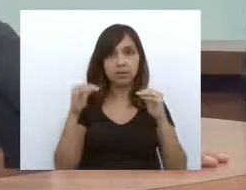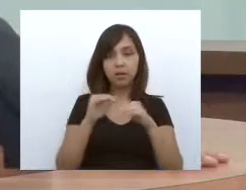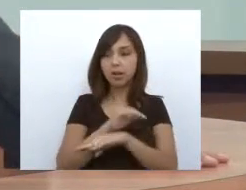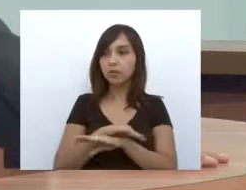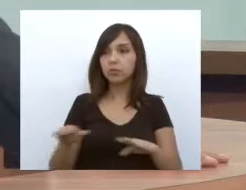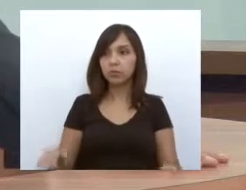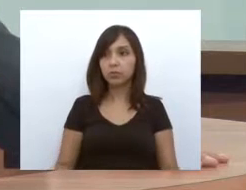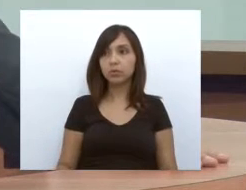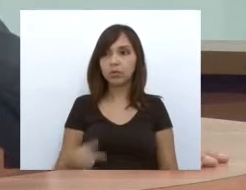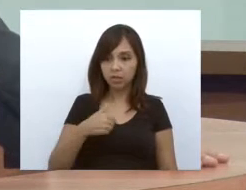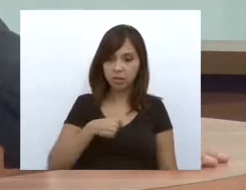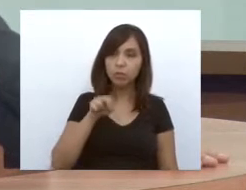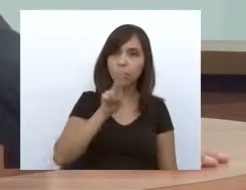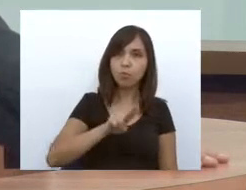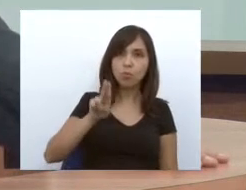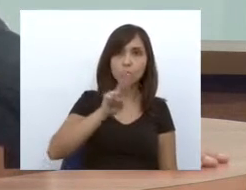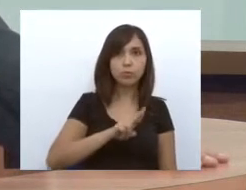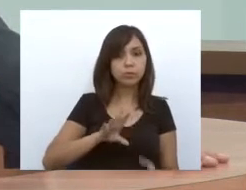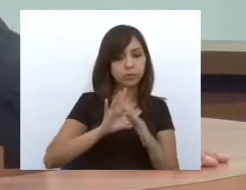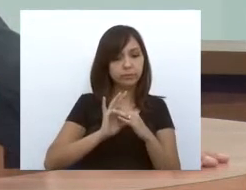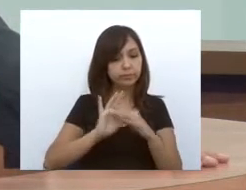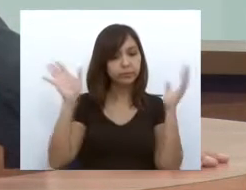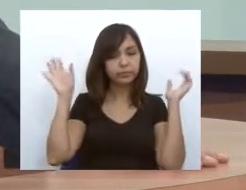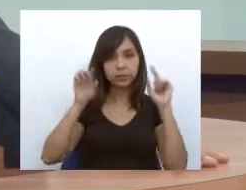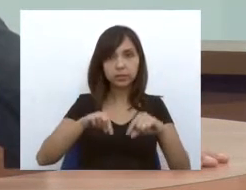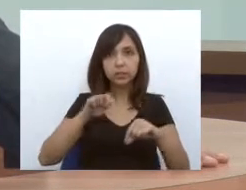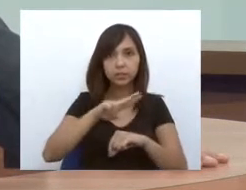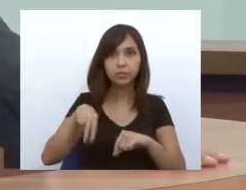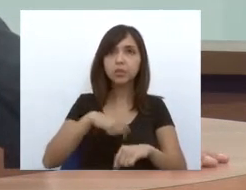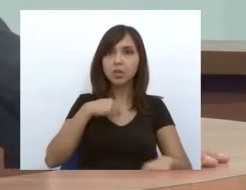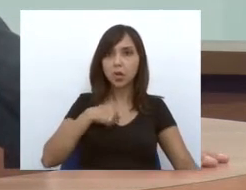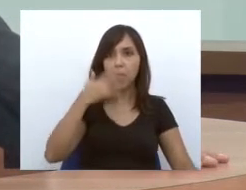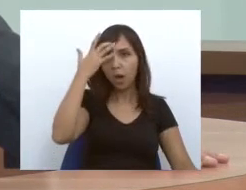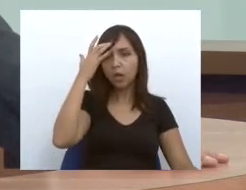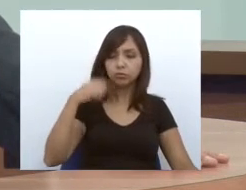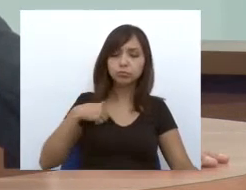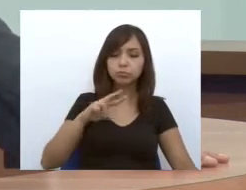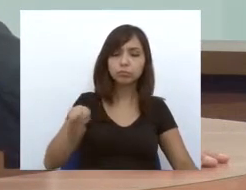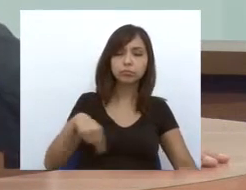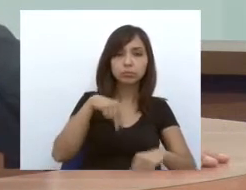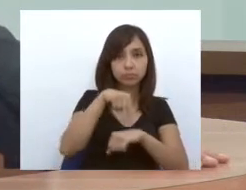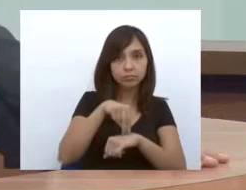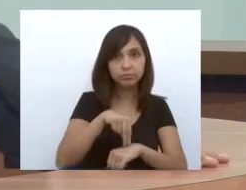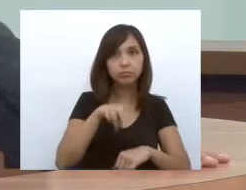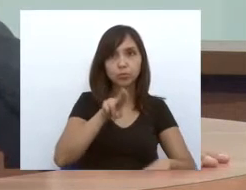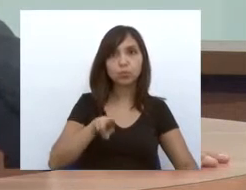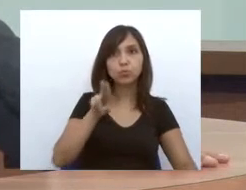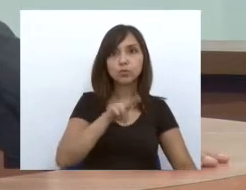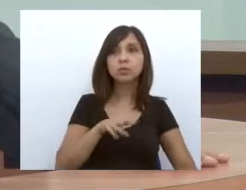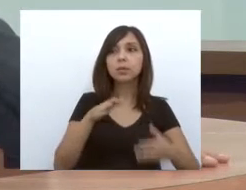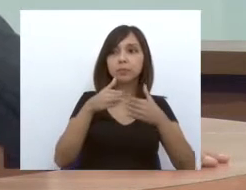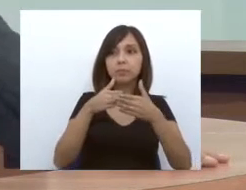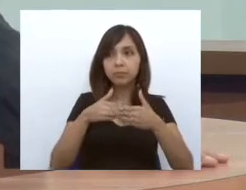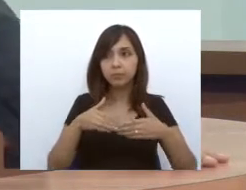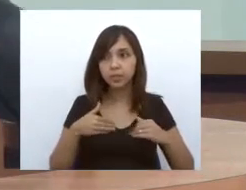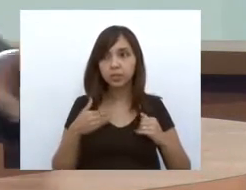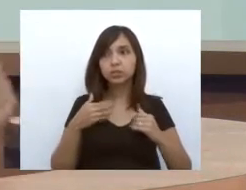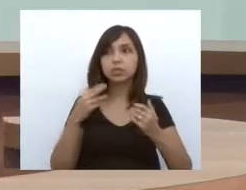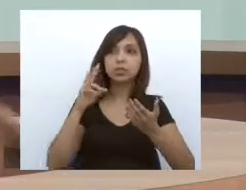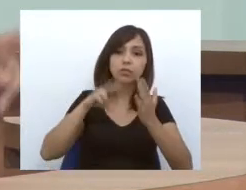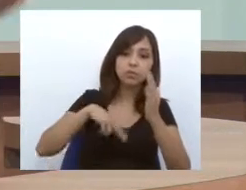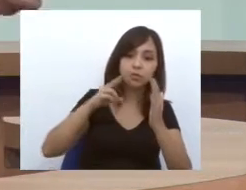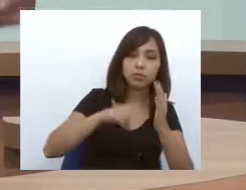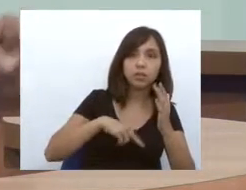Vou usar o regimento literalmente, quando eu achar que devo. Porque pediram, eu,